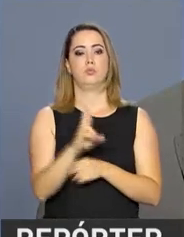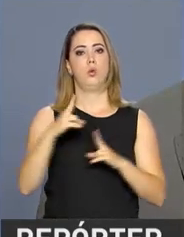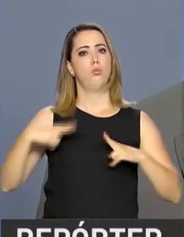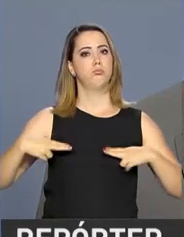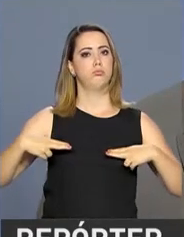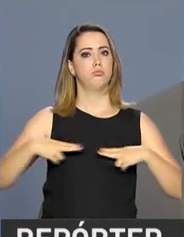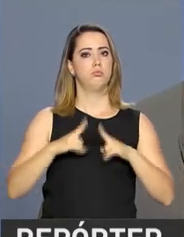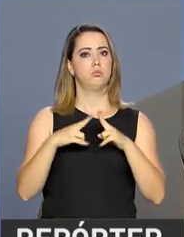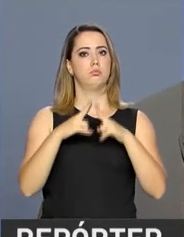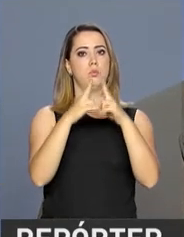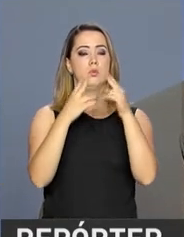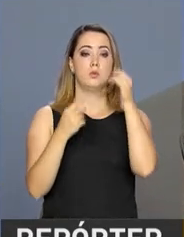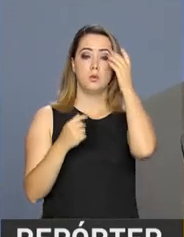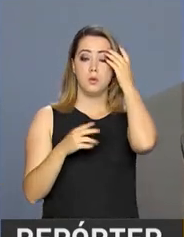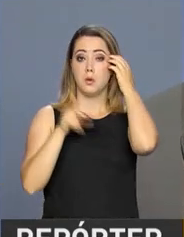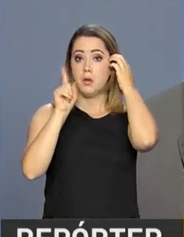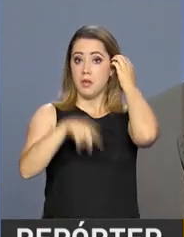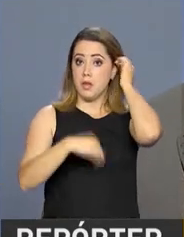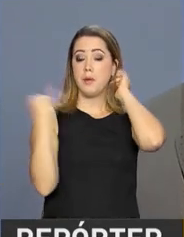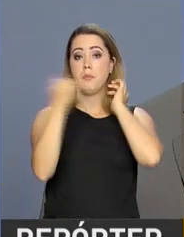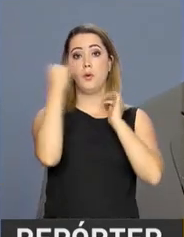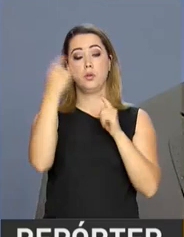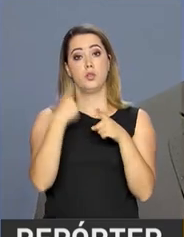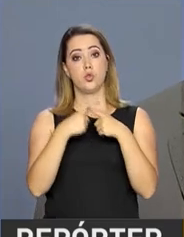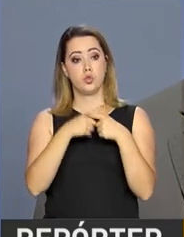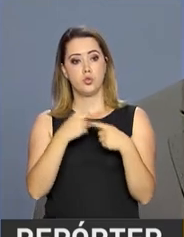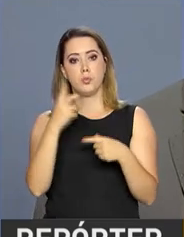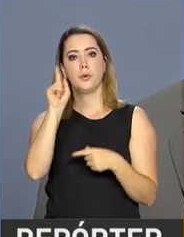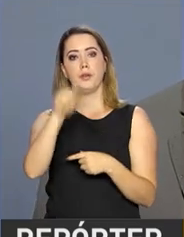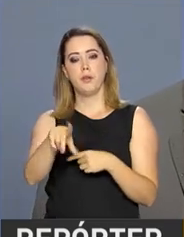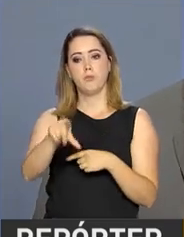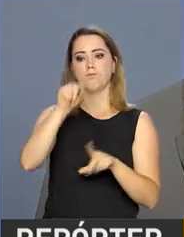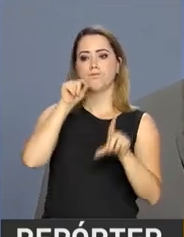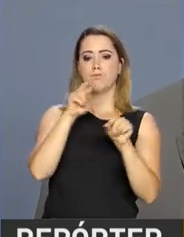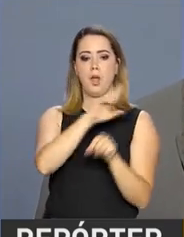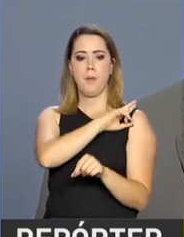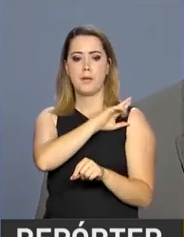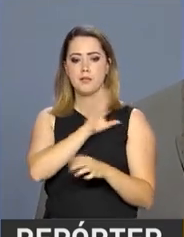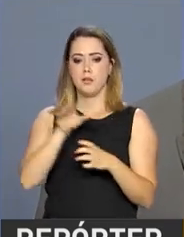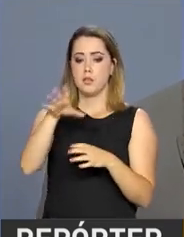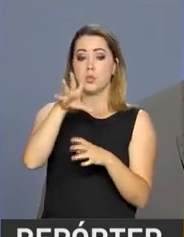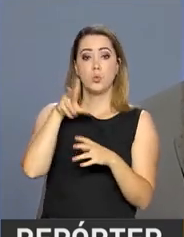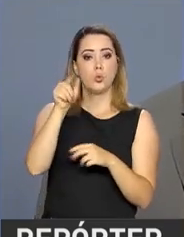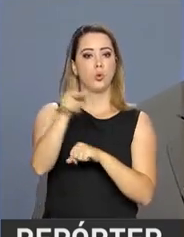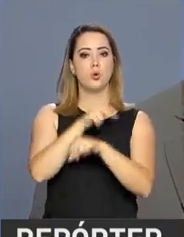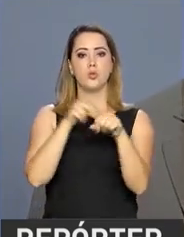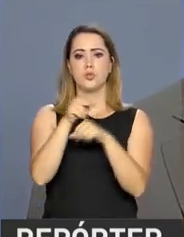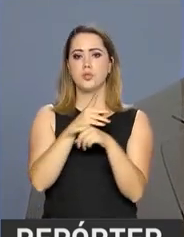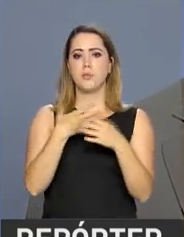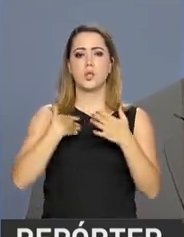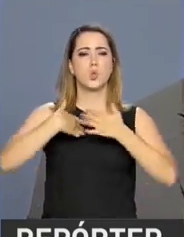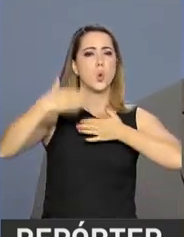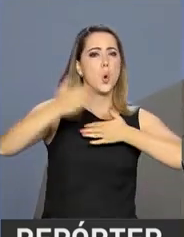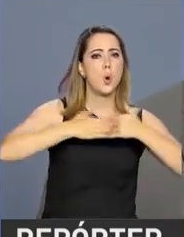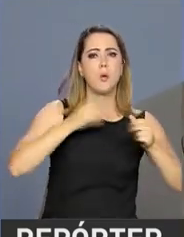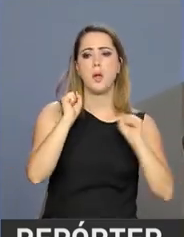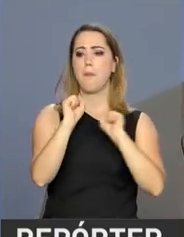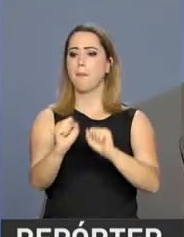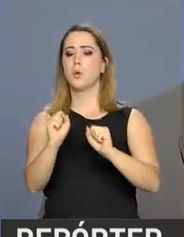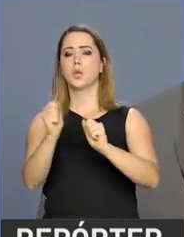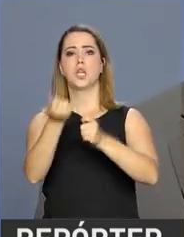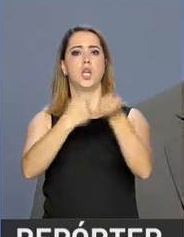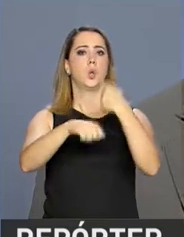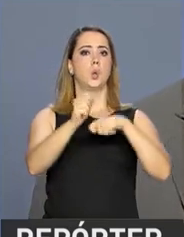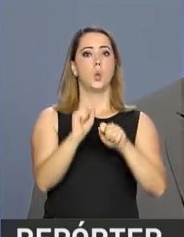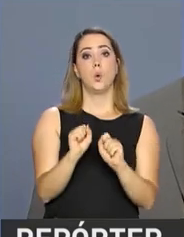órgão deliberativo mais importante porque ele é representativo então todos os países independentes do poder econômico poder político tem